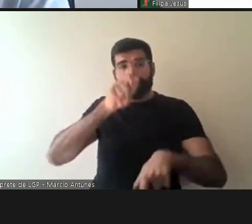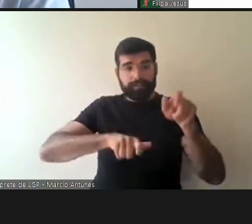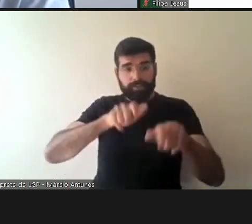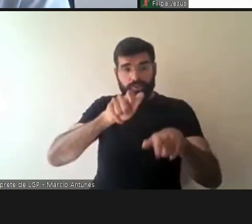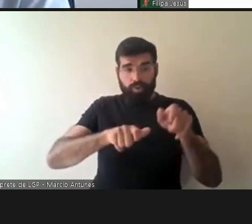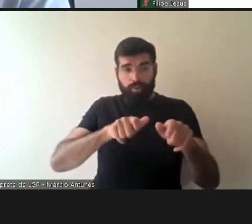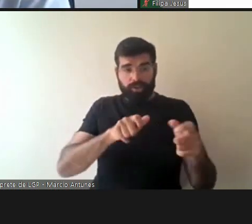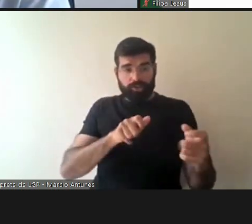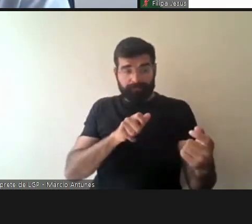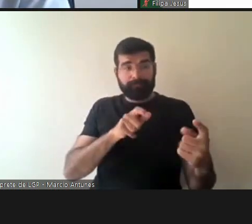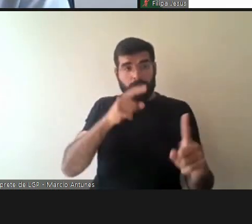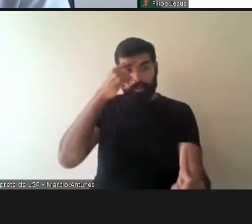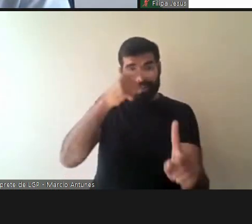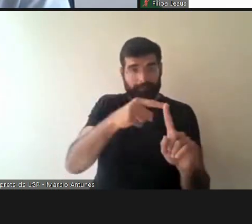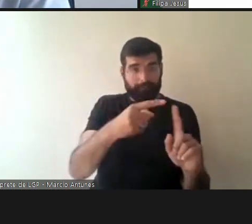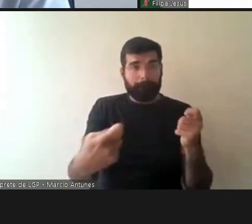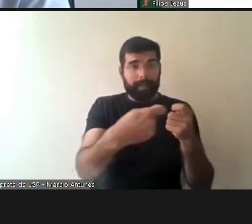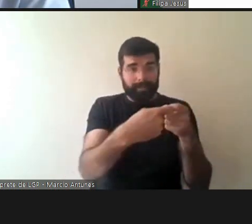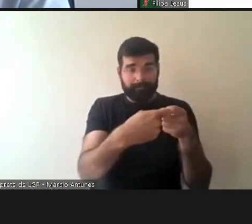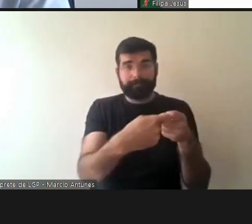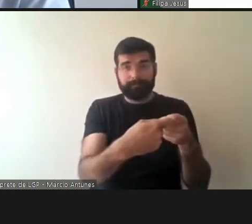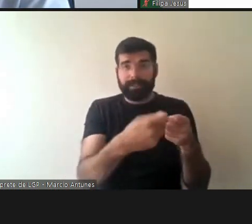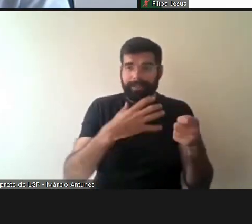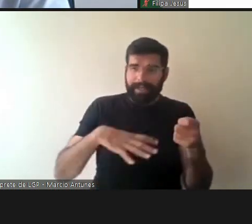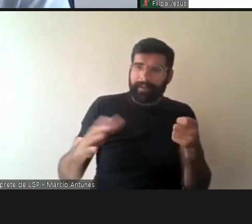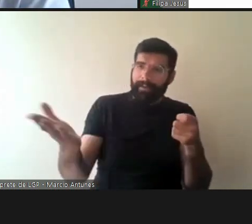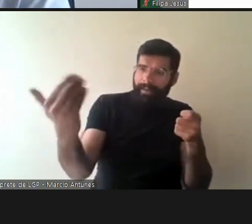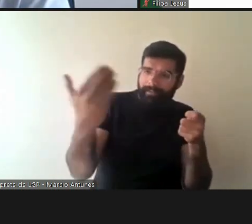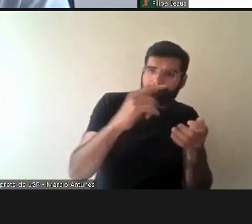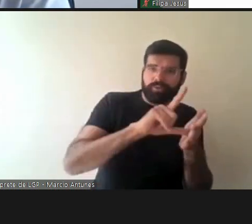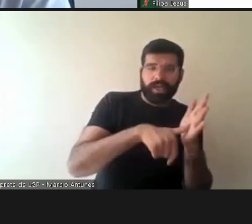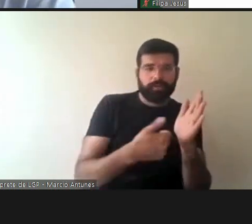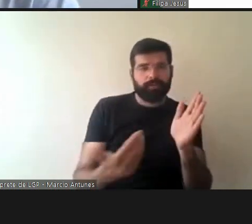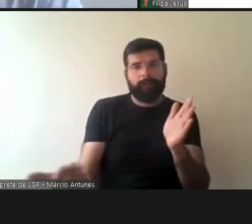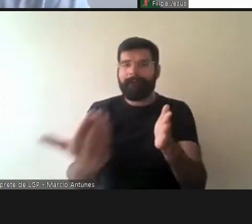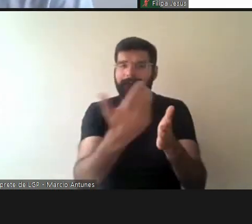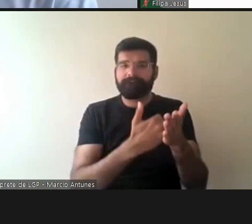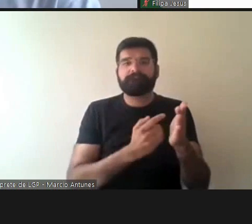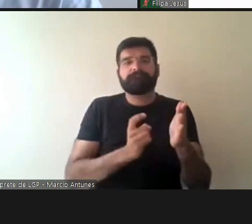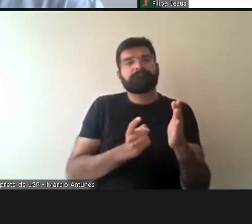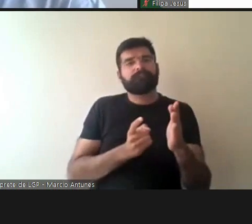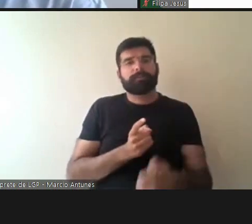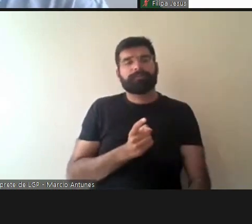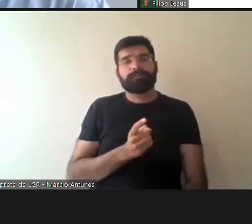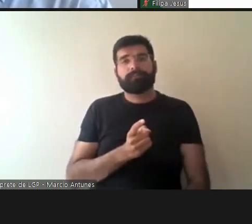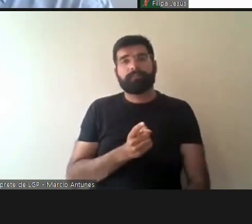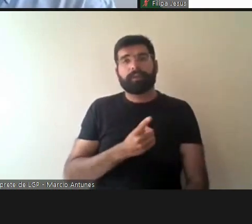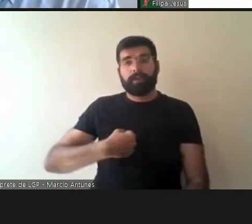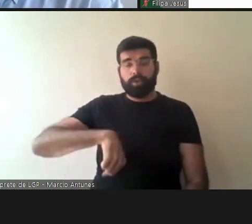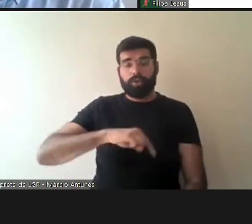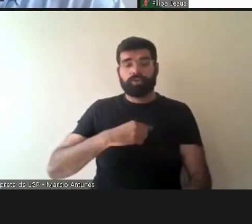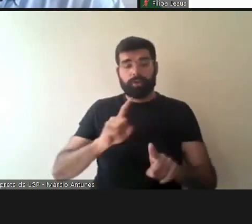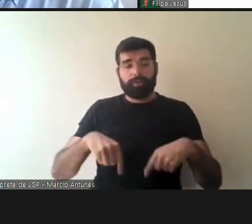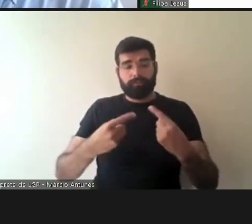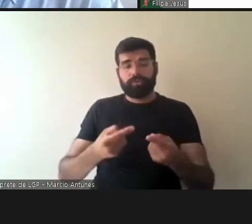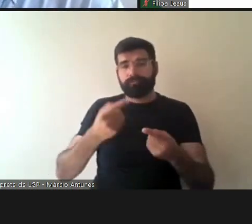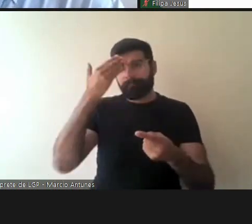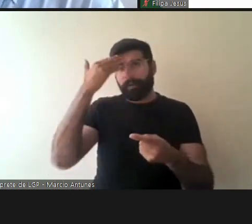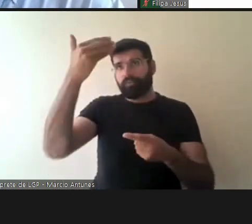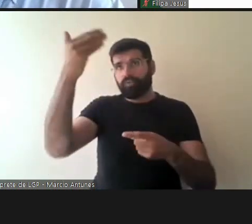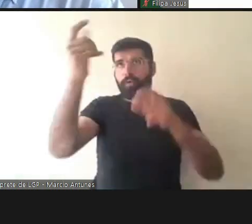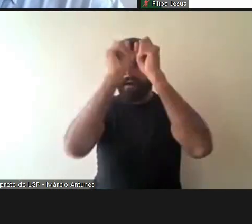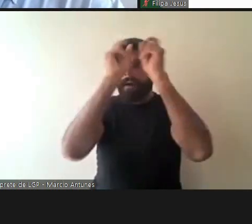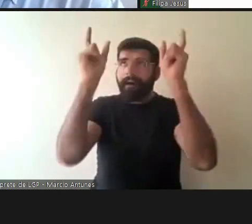queremos captar para este projeto e aí apostar nos cenários de futuro,